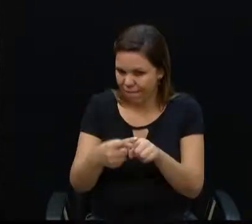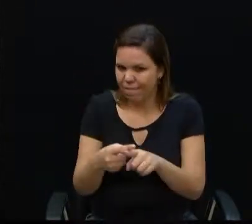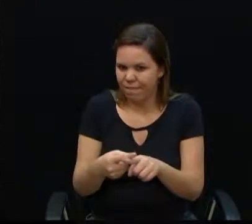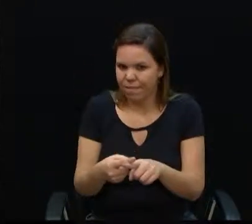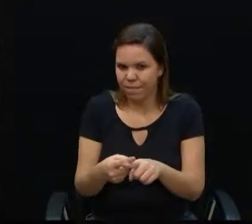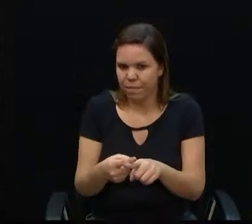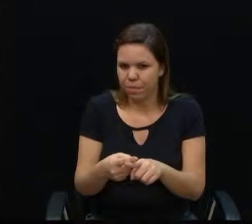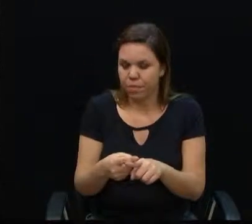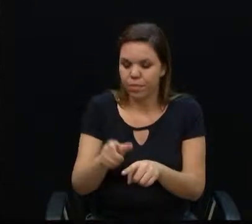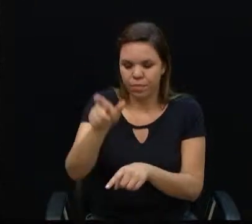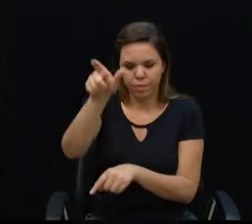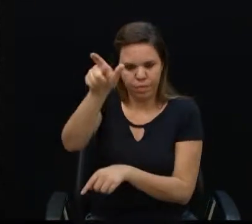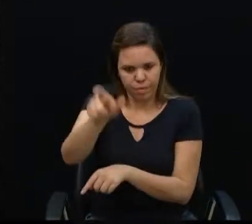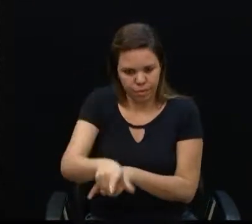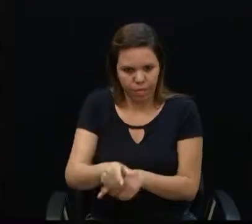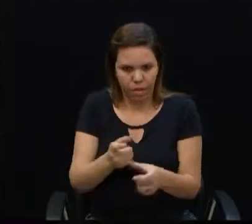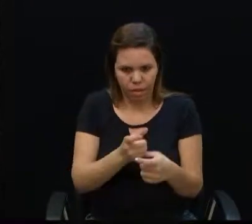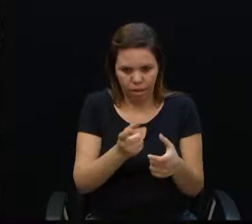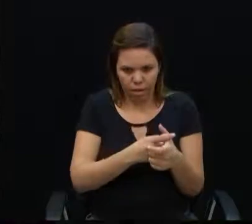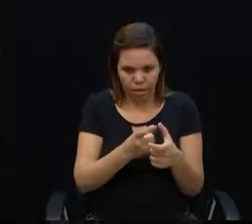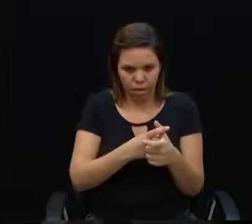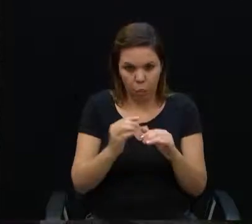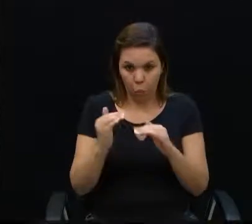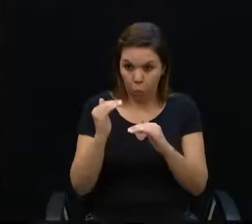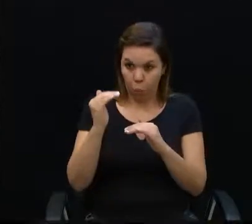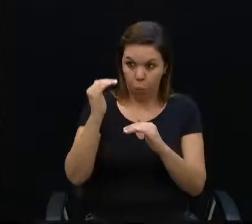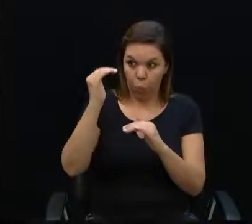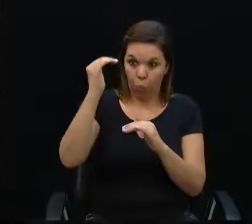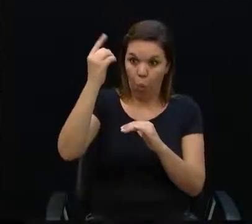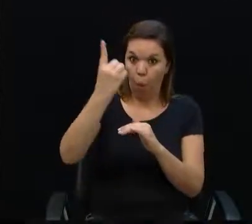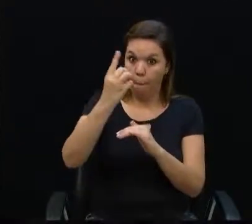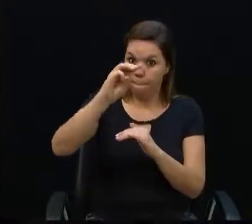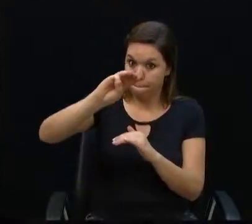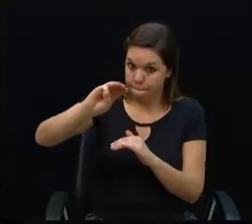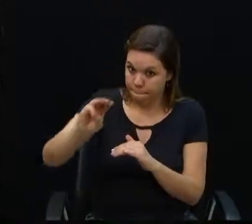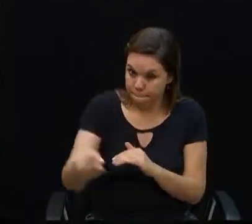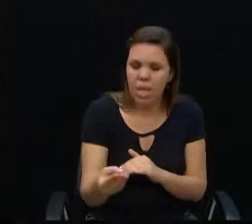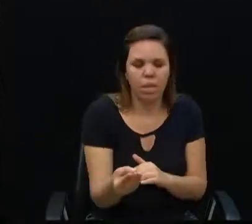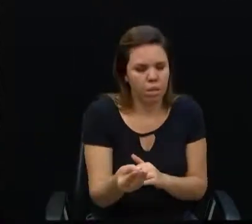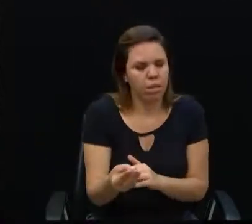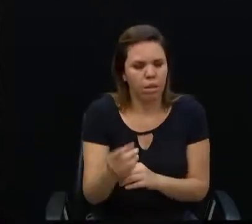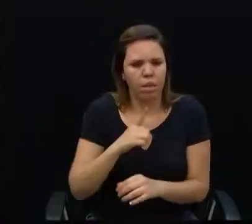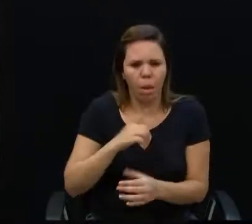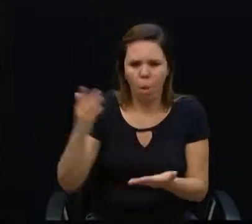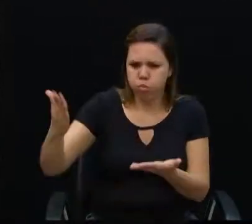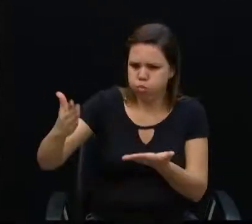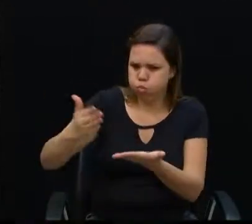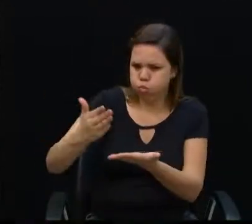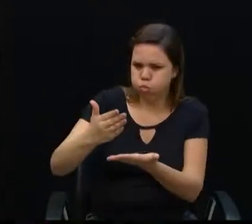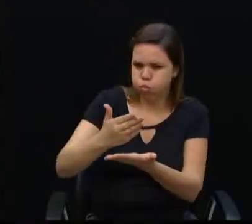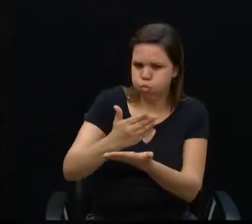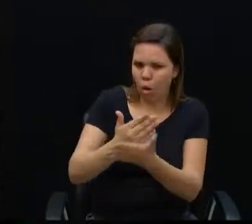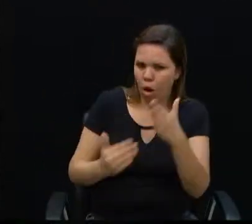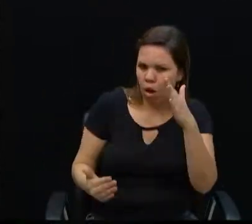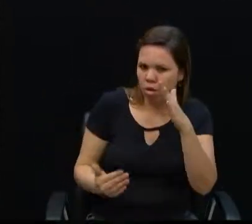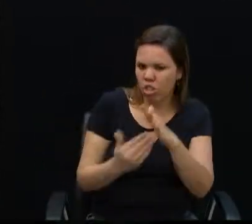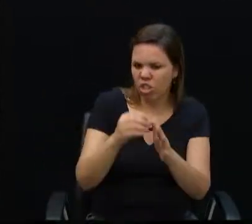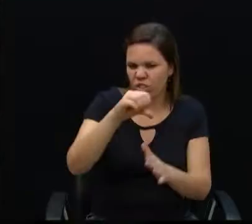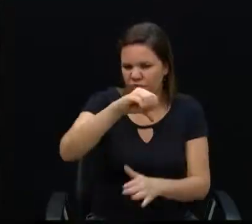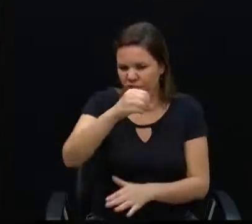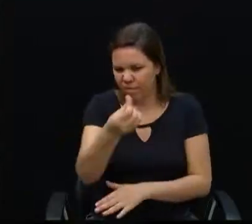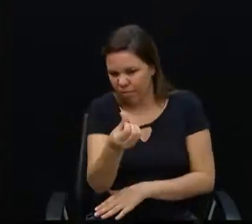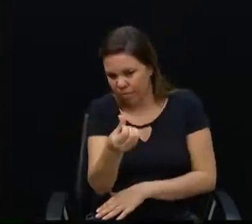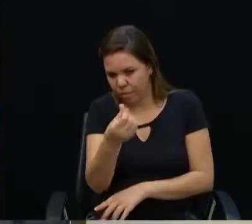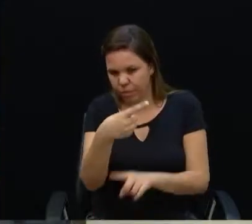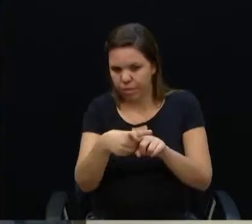vezes. Já os contribuintes com débitos superiores a 1 milhão terão a opção de parcelar a dívida em até